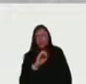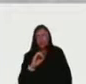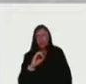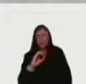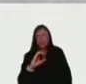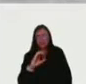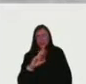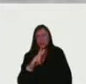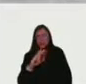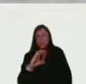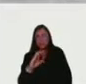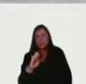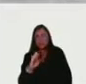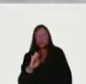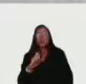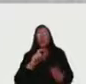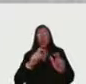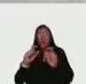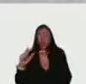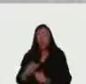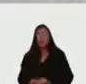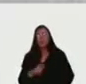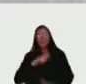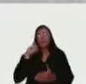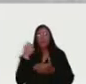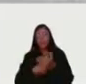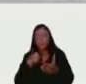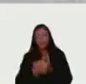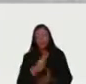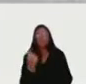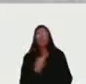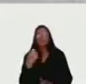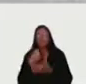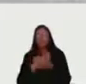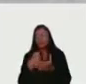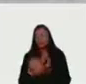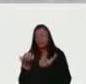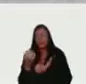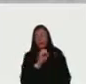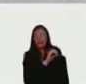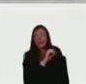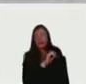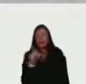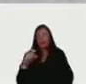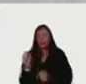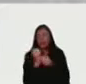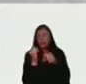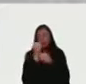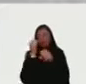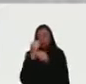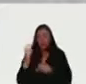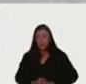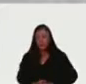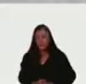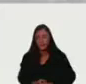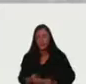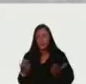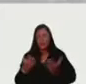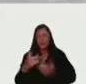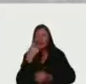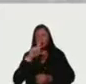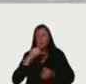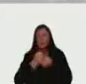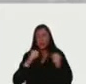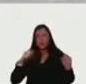Aparecida, luta imensa desta casa, inclusive, para que aquela creche fosse construída. Ela vai ficar maior, né? Será que vai precisar de